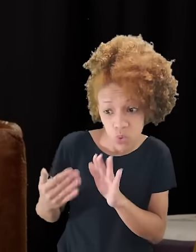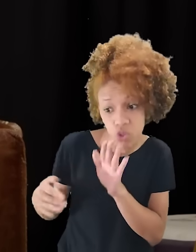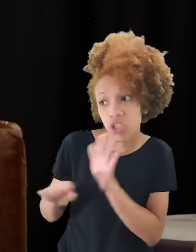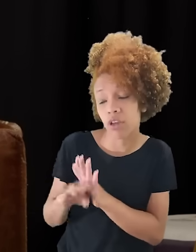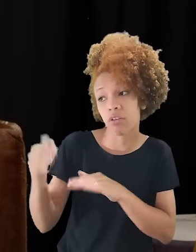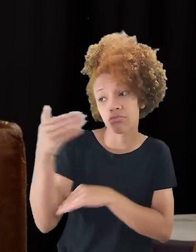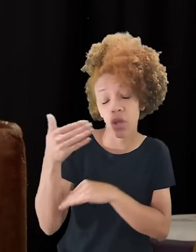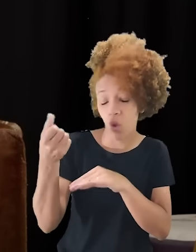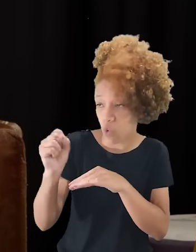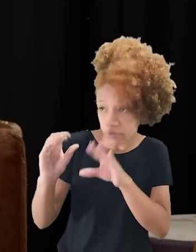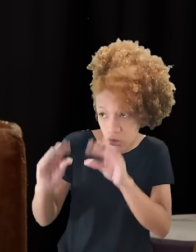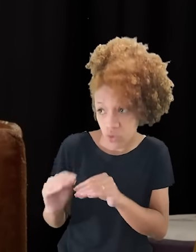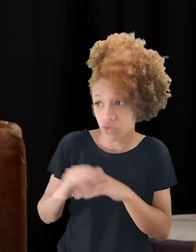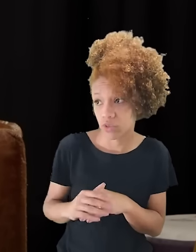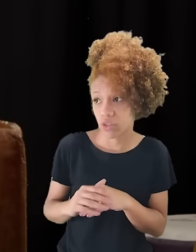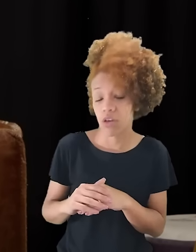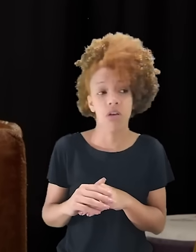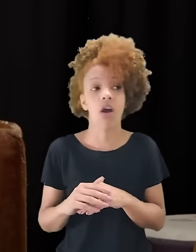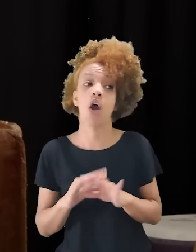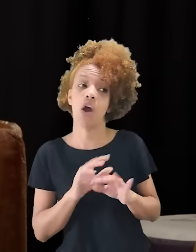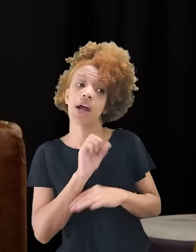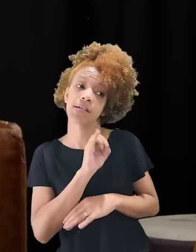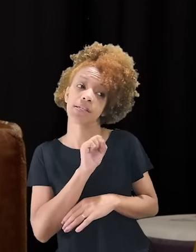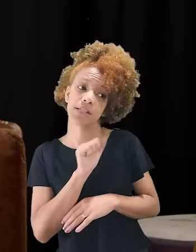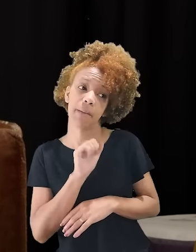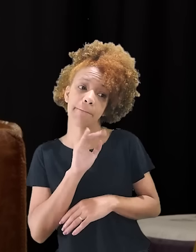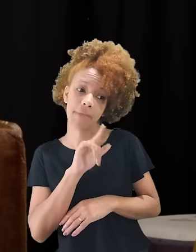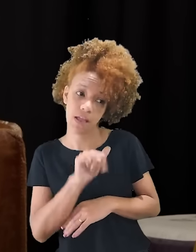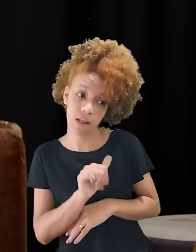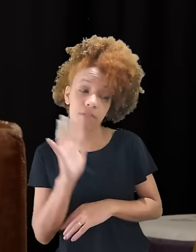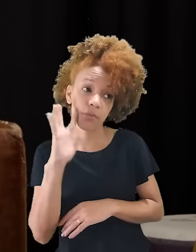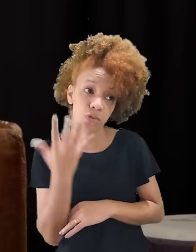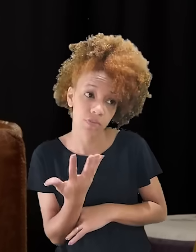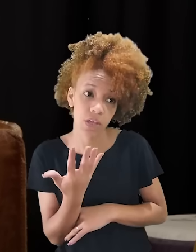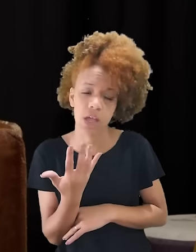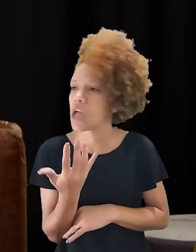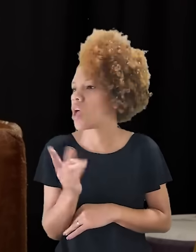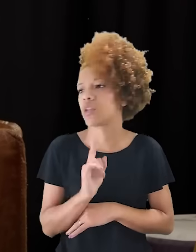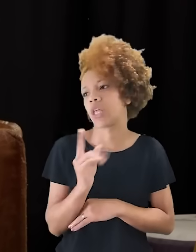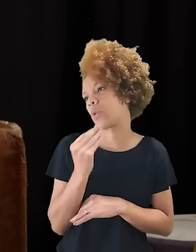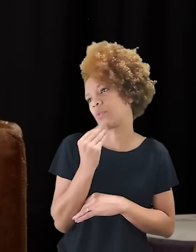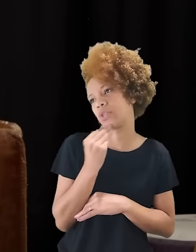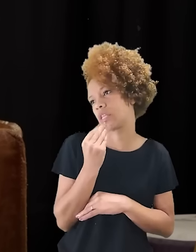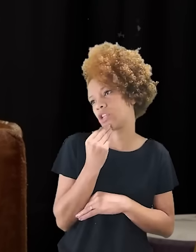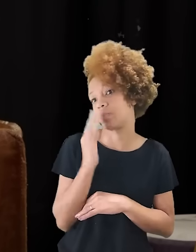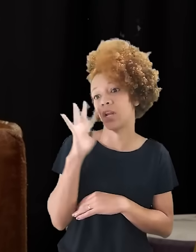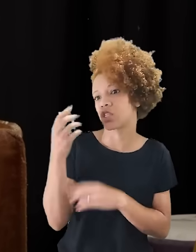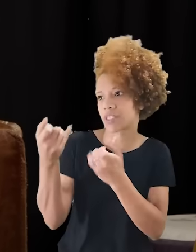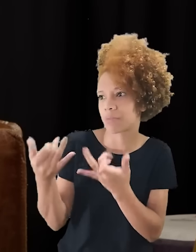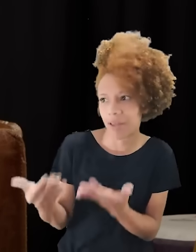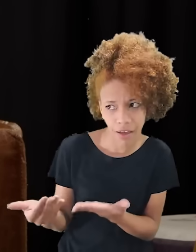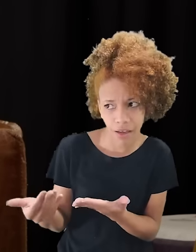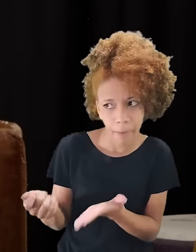cheguei no hotel 8 horas da noite eles não viraram para mim falaram olha Isabela vamos resolver eles não me deram essa